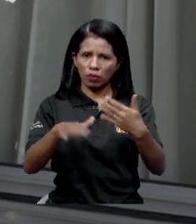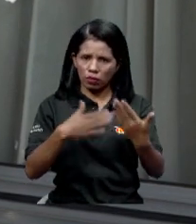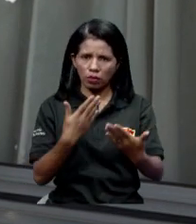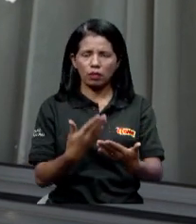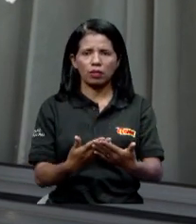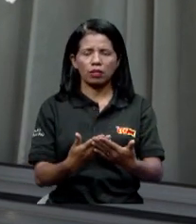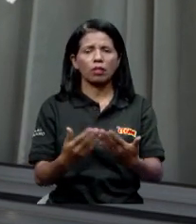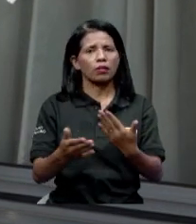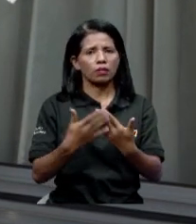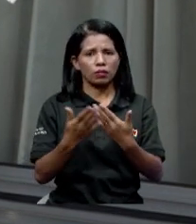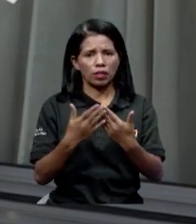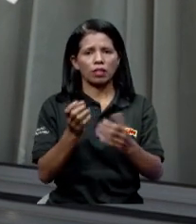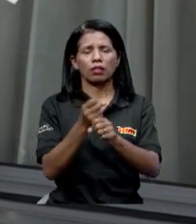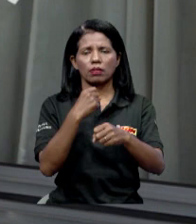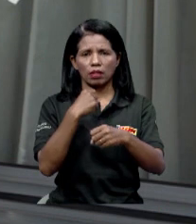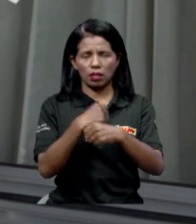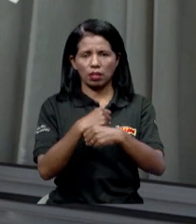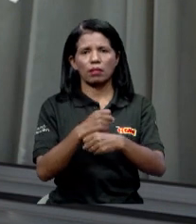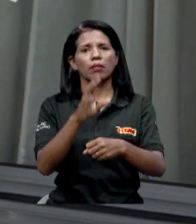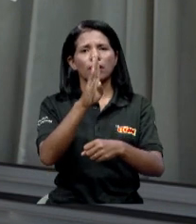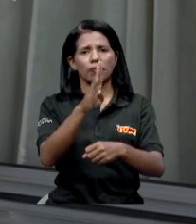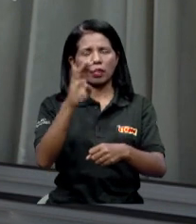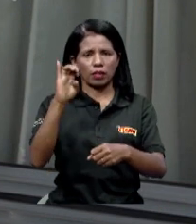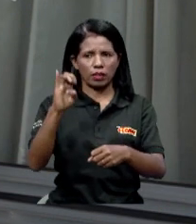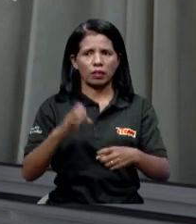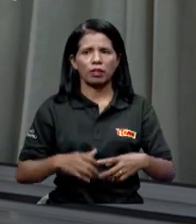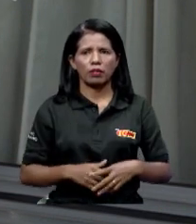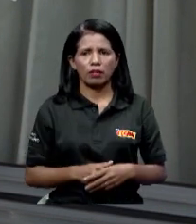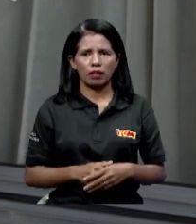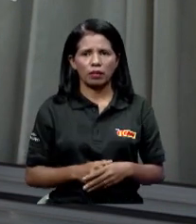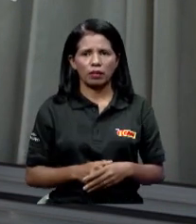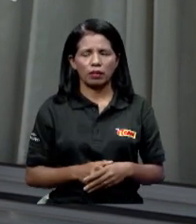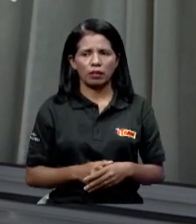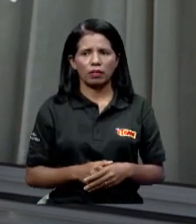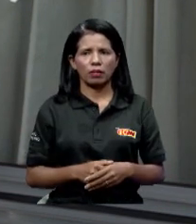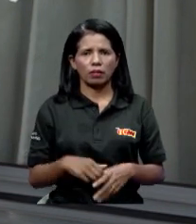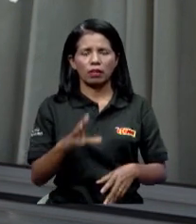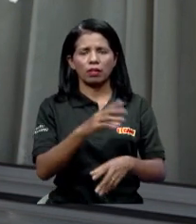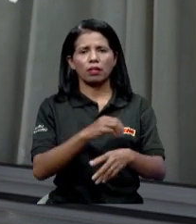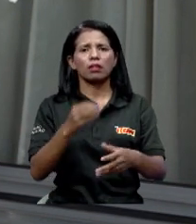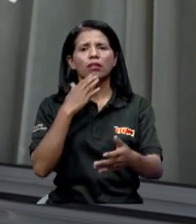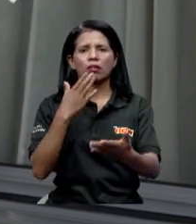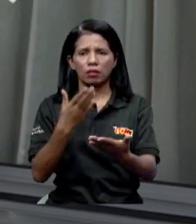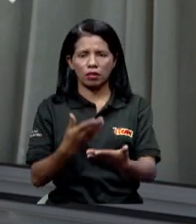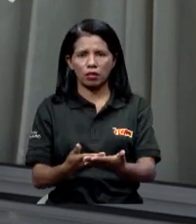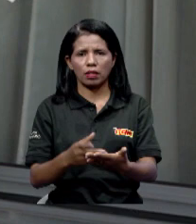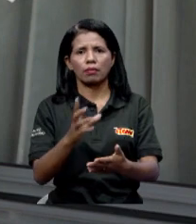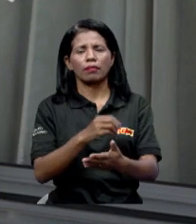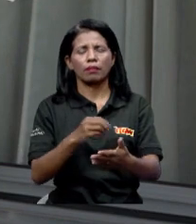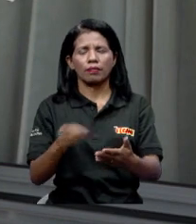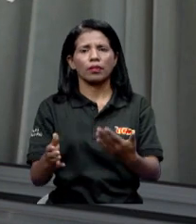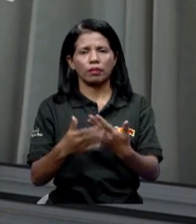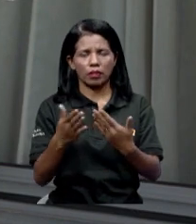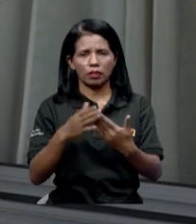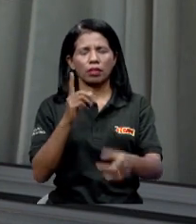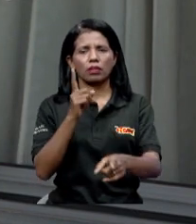ho fasil teptebes, acesso ba tratamento documentos so digno, no fácil que